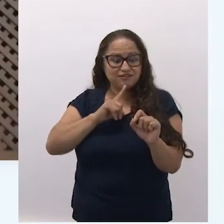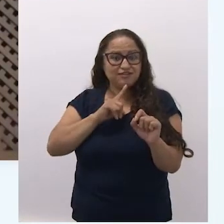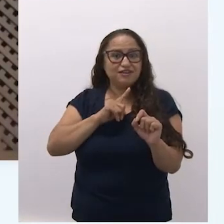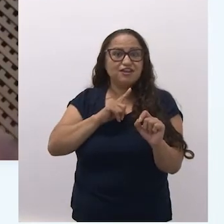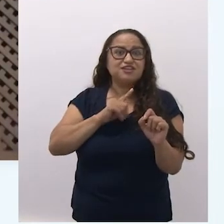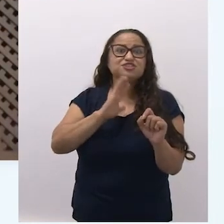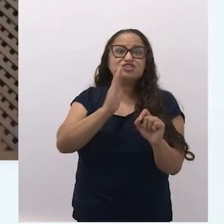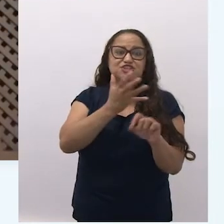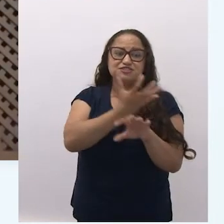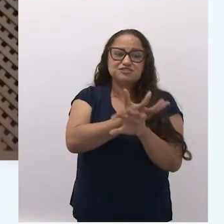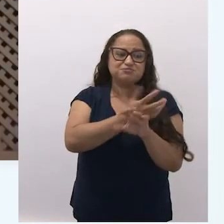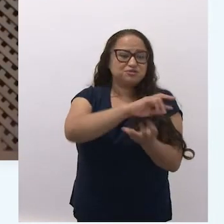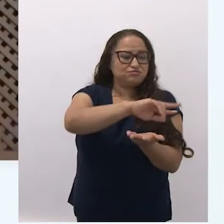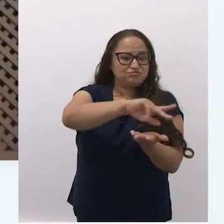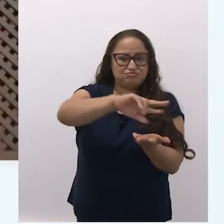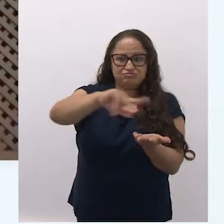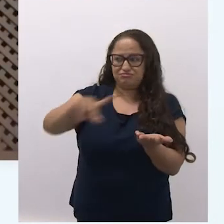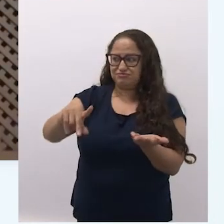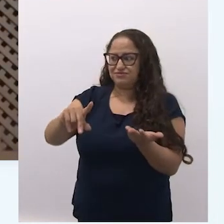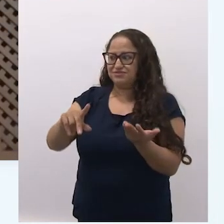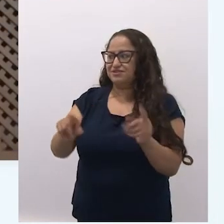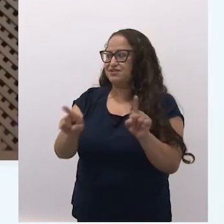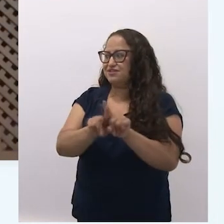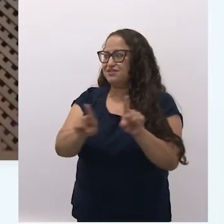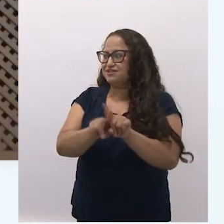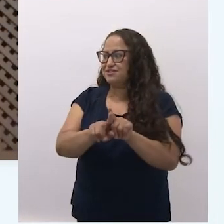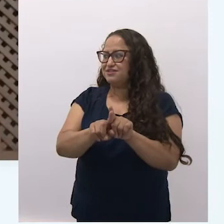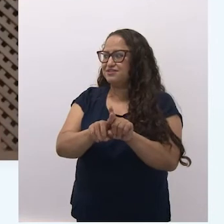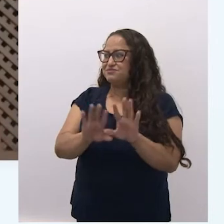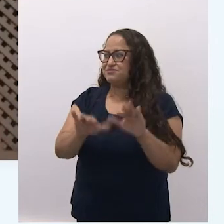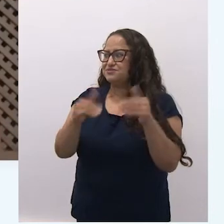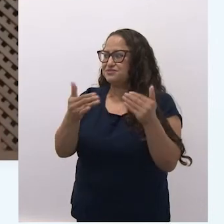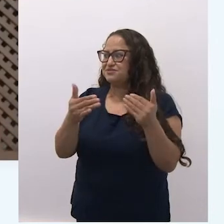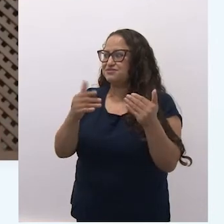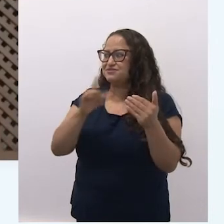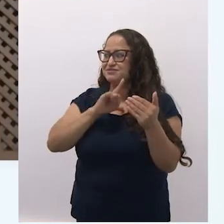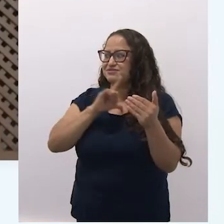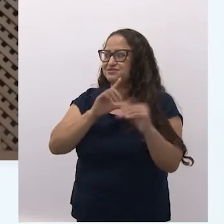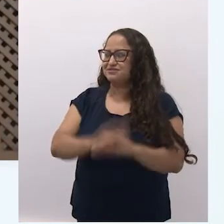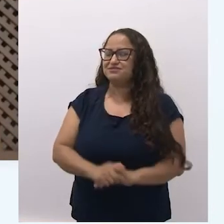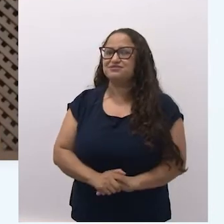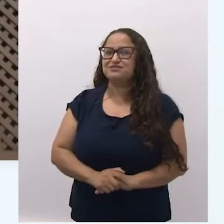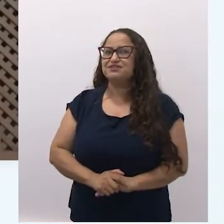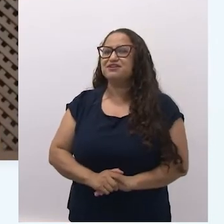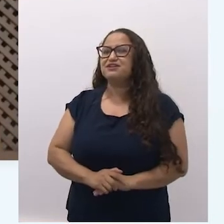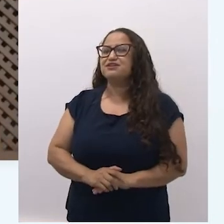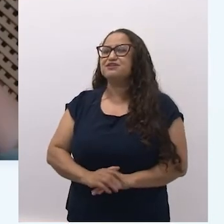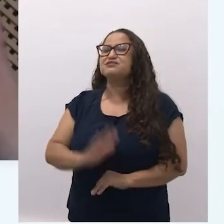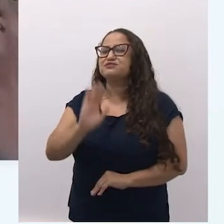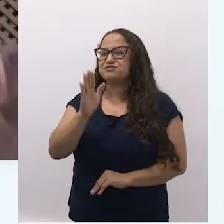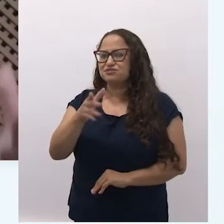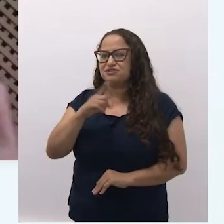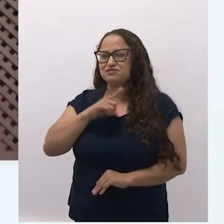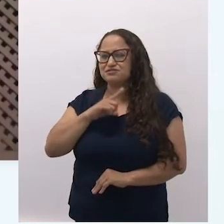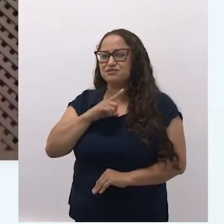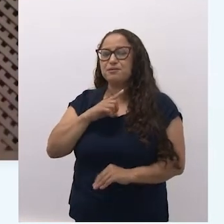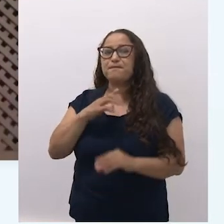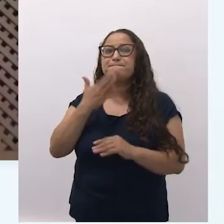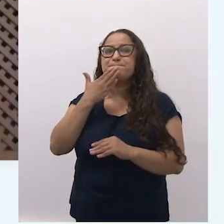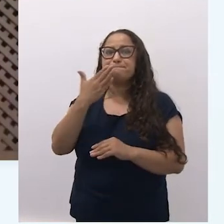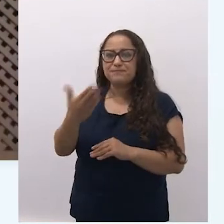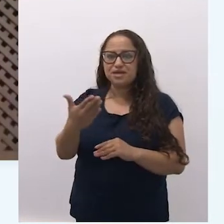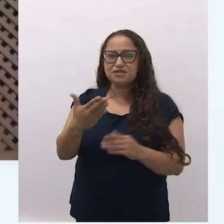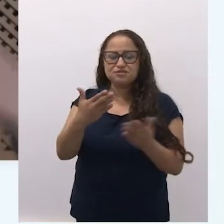mais próximo, e aí, de repente, o que acontece, né? Ele pega professores aulistas, né? Eles pegam